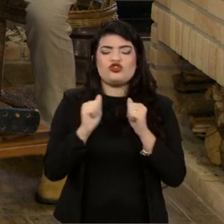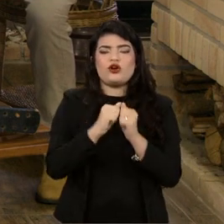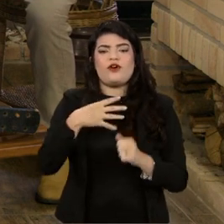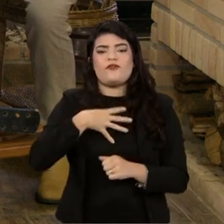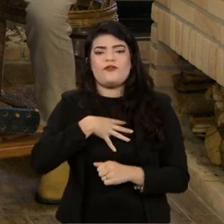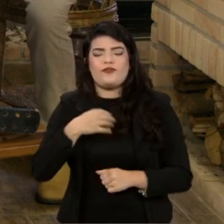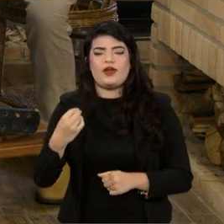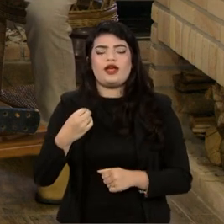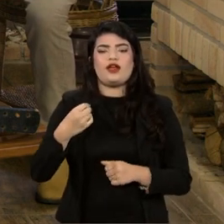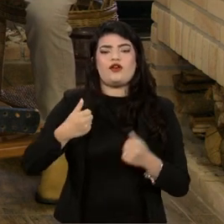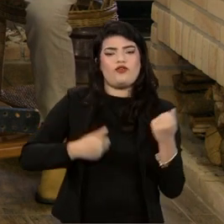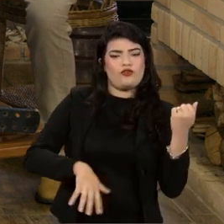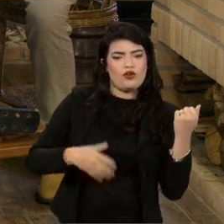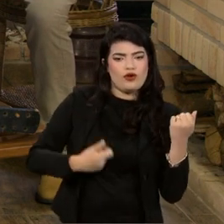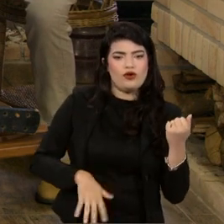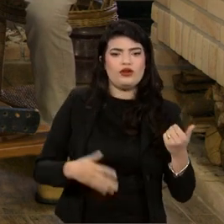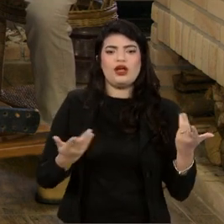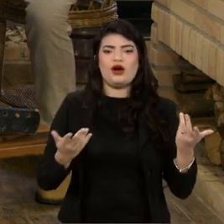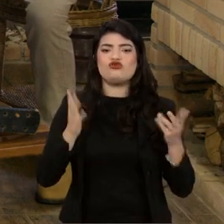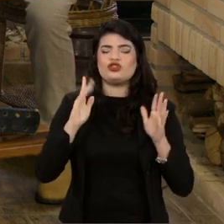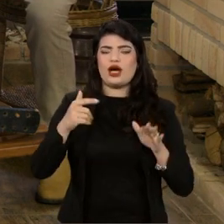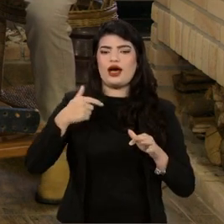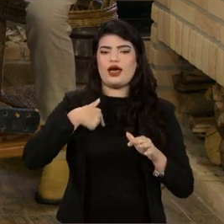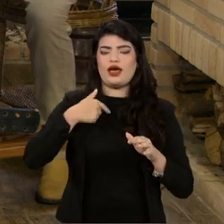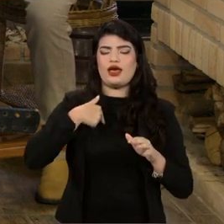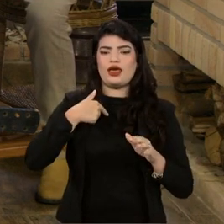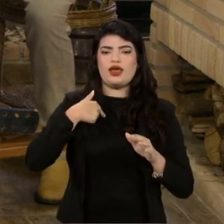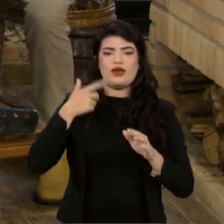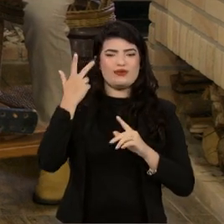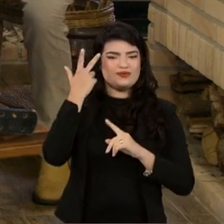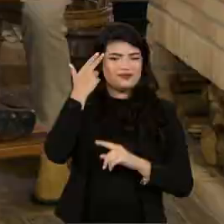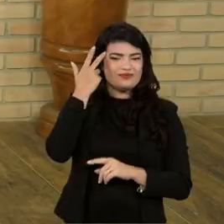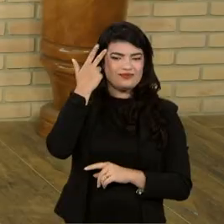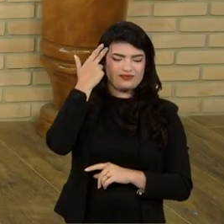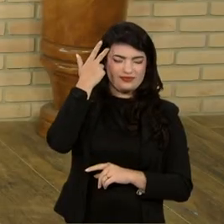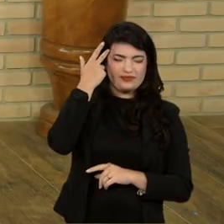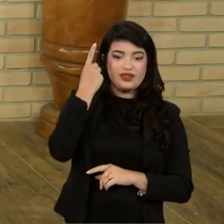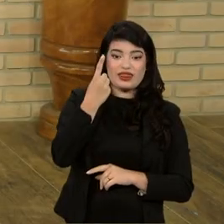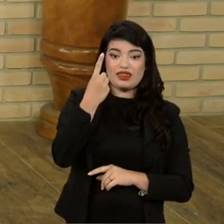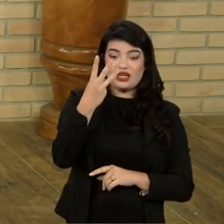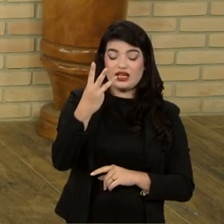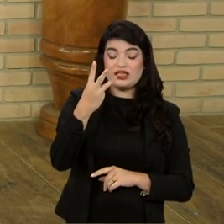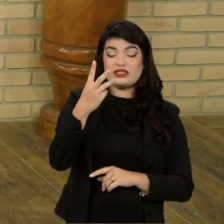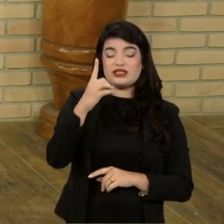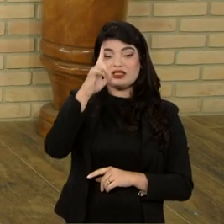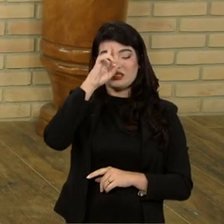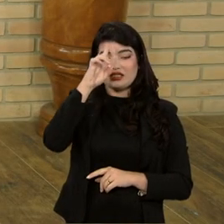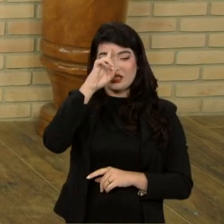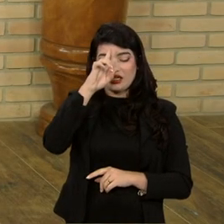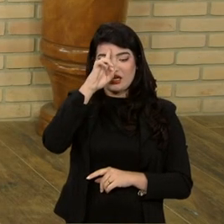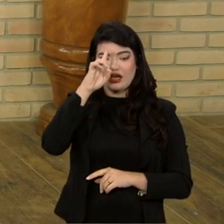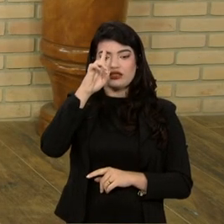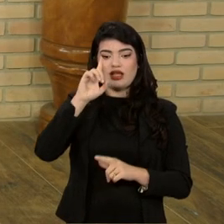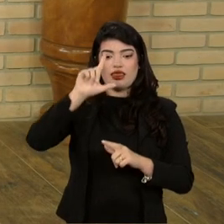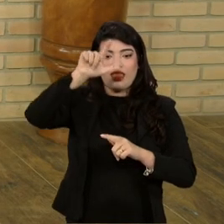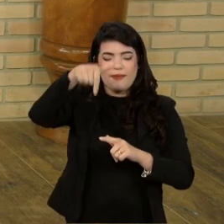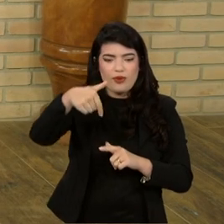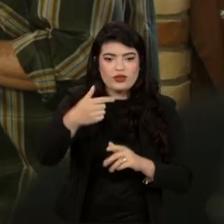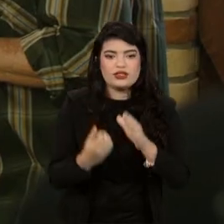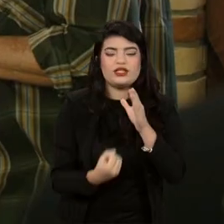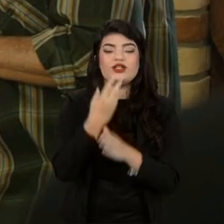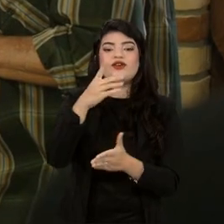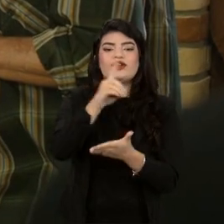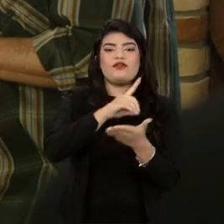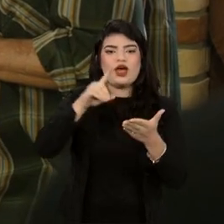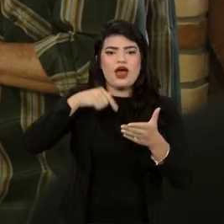Violeiros. Eu tinha operado o cérebro 13 dias depois, nós fizemos o DVD, 13 dias depois, botei um chapelão